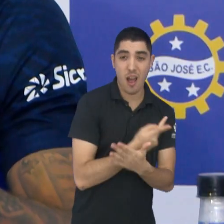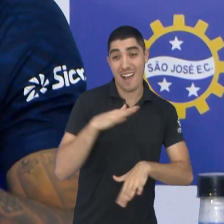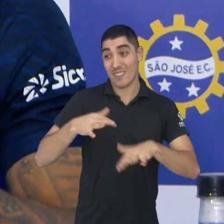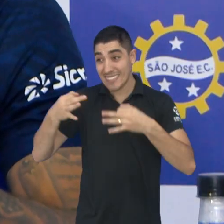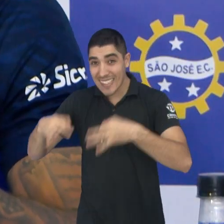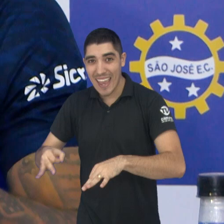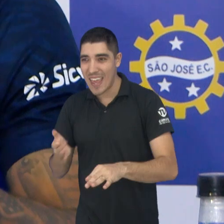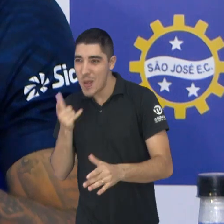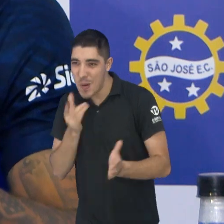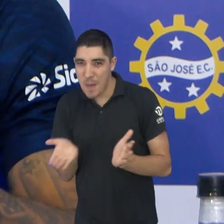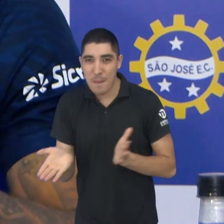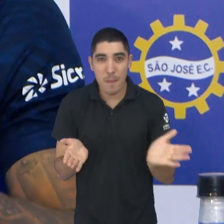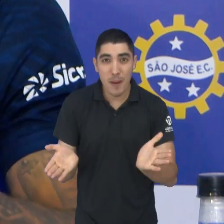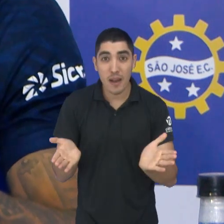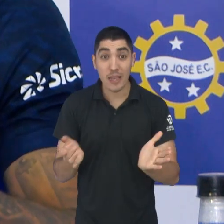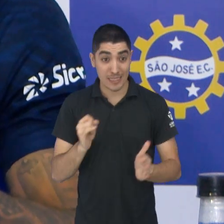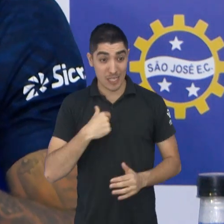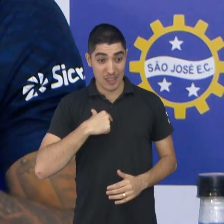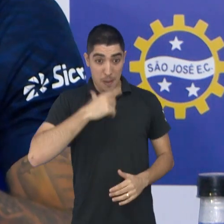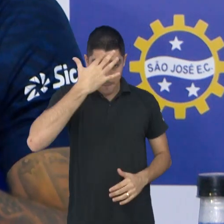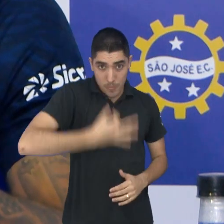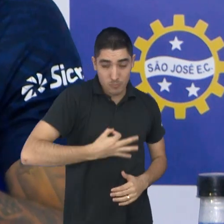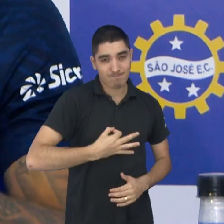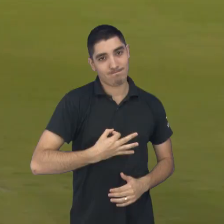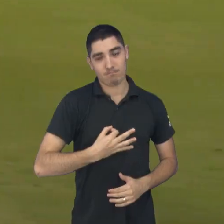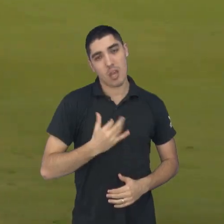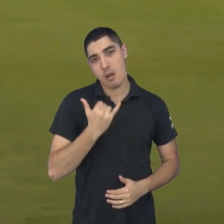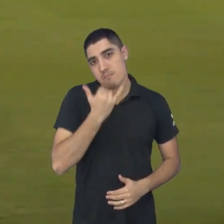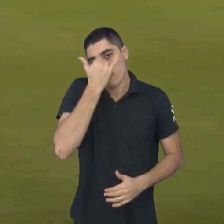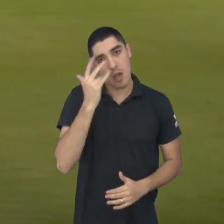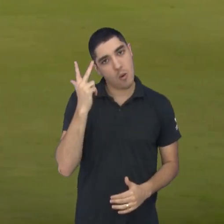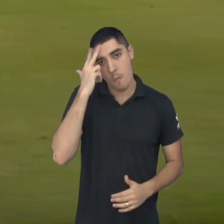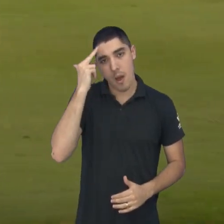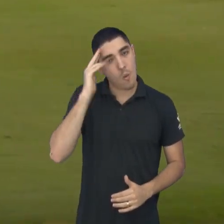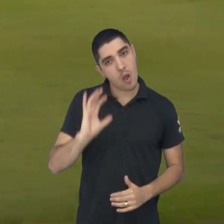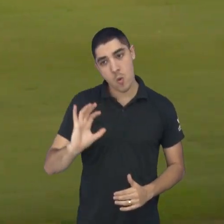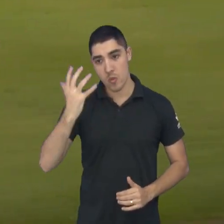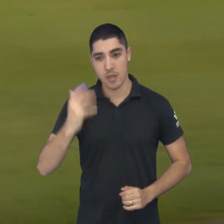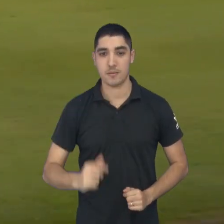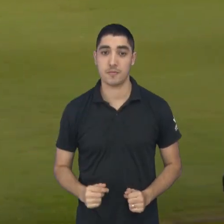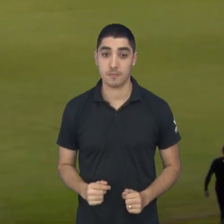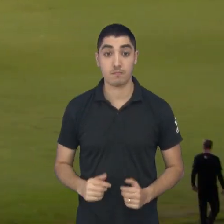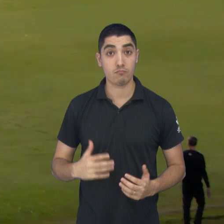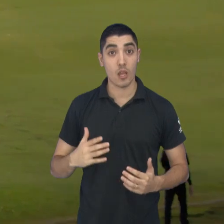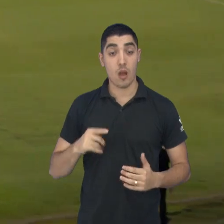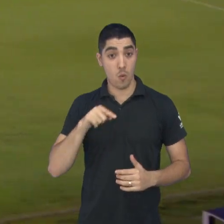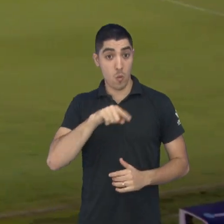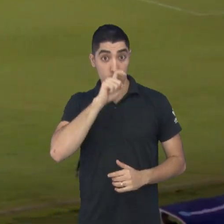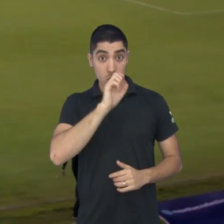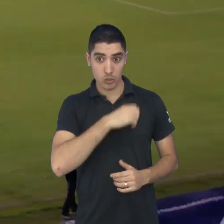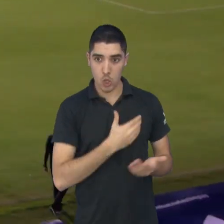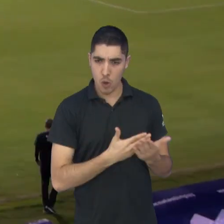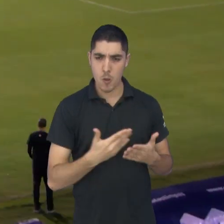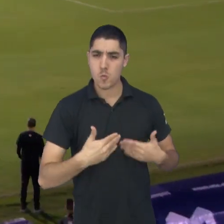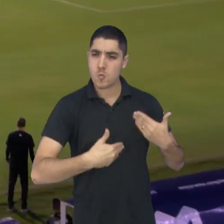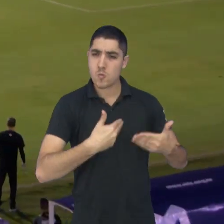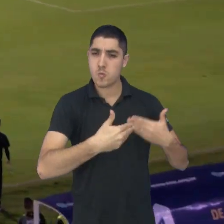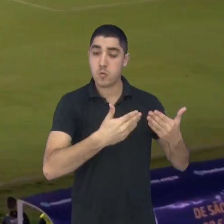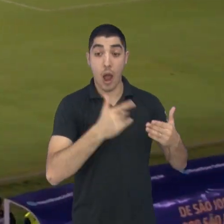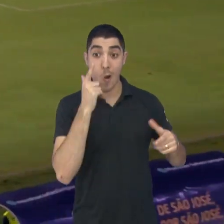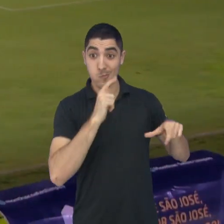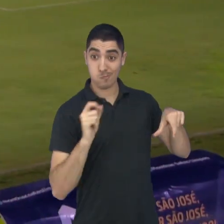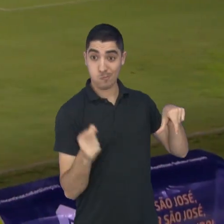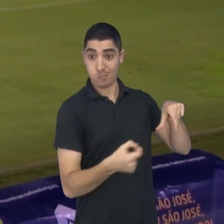mental preparado, você vai errar, mas você vai estar preparado para acertar na próxima. E foi assim, crescendo aos poucos, que o gol aconteceu.